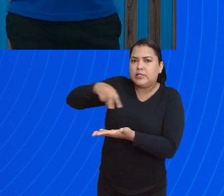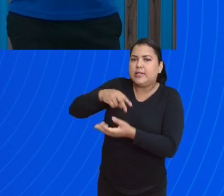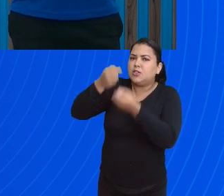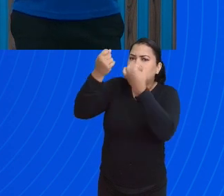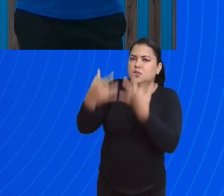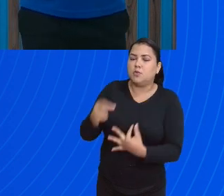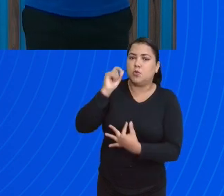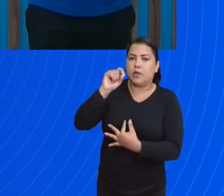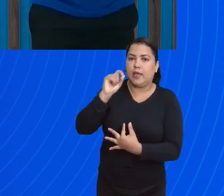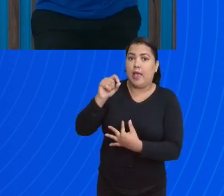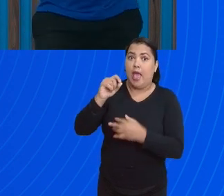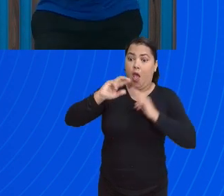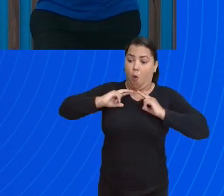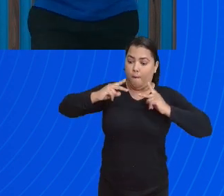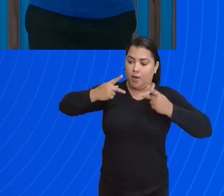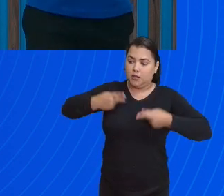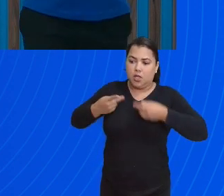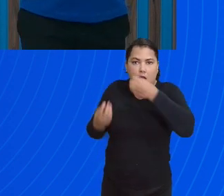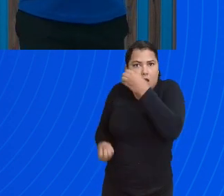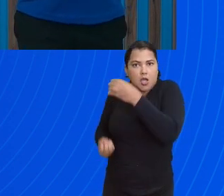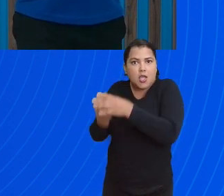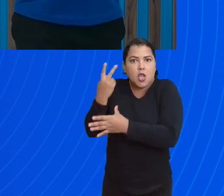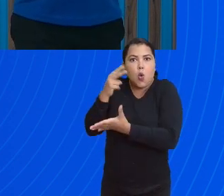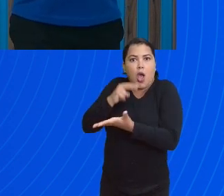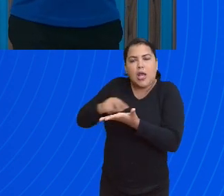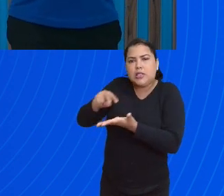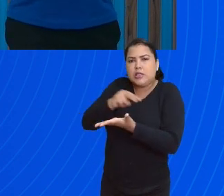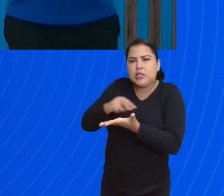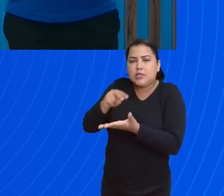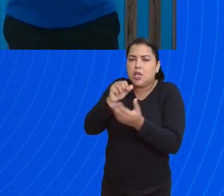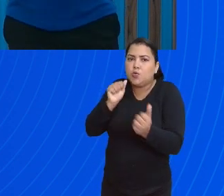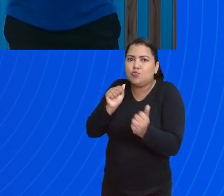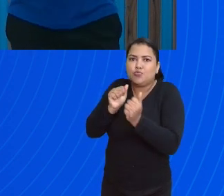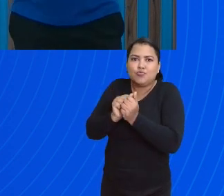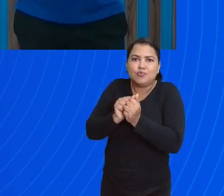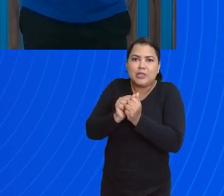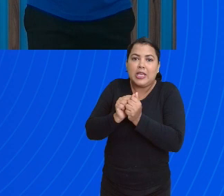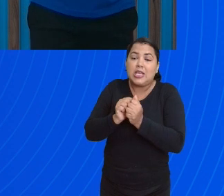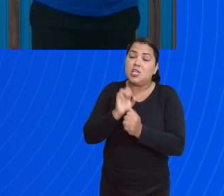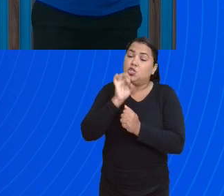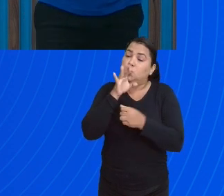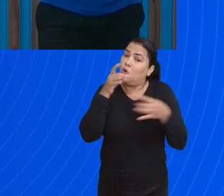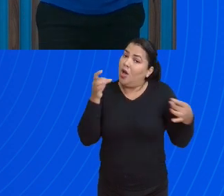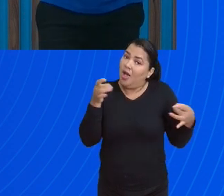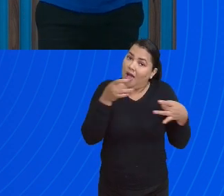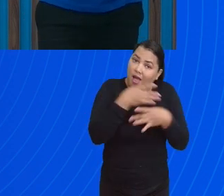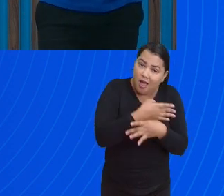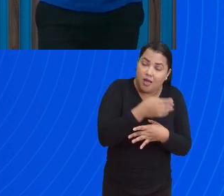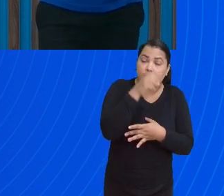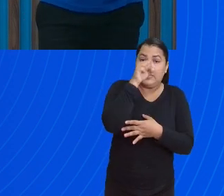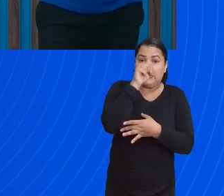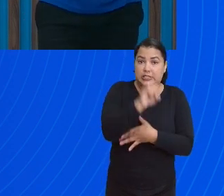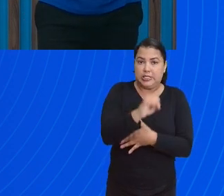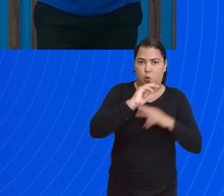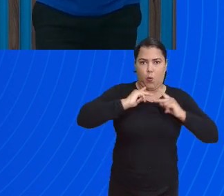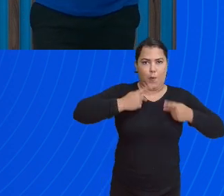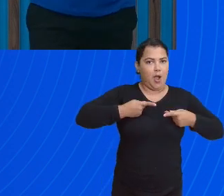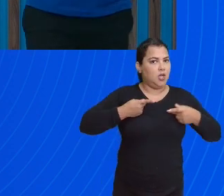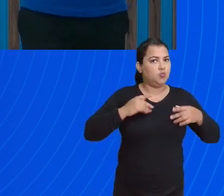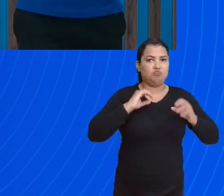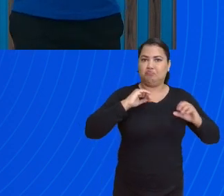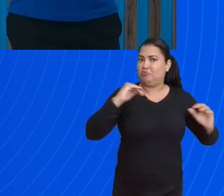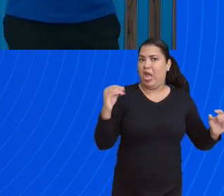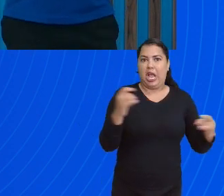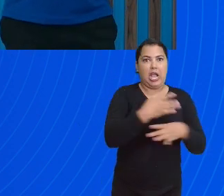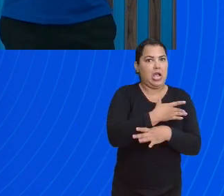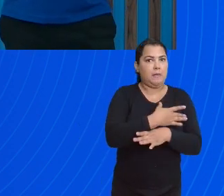com a raça humana e ela só acaba quando a nossa espécie também acabar, né? Então, a gente